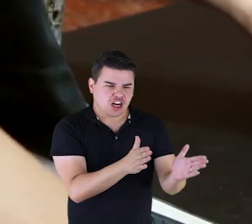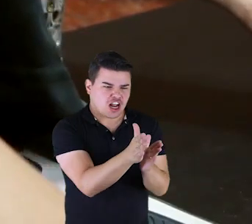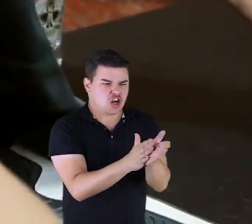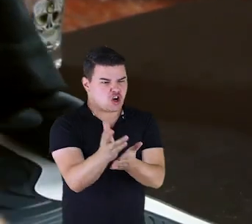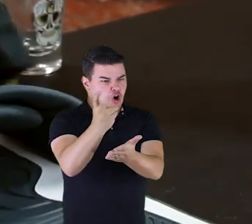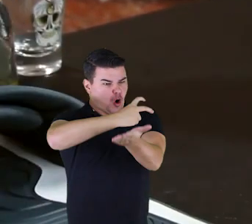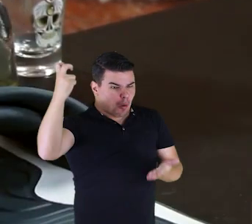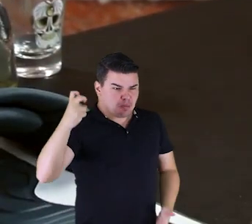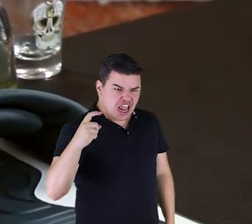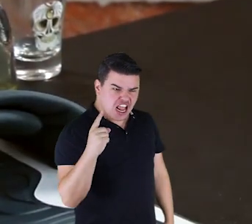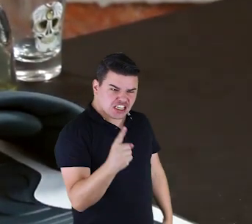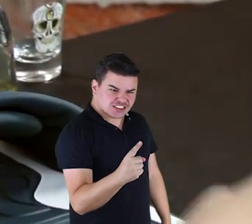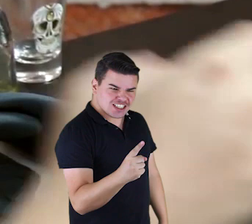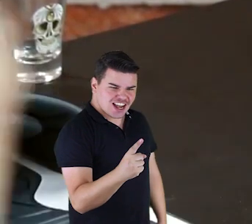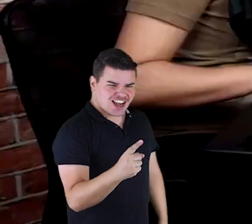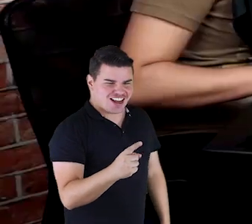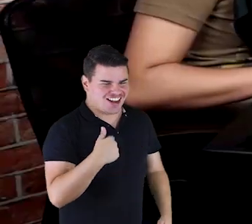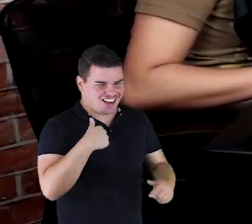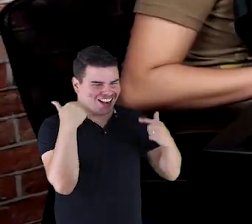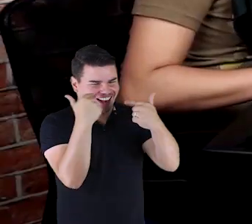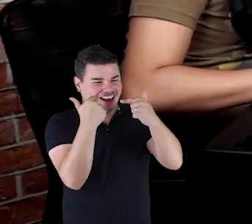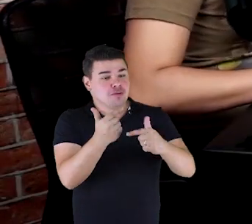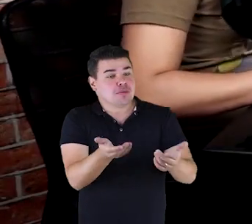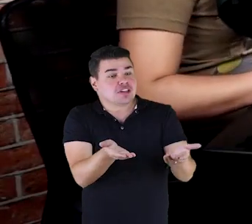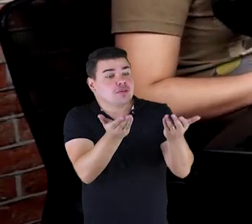Ele puxa um bloco da base.